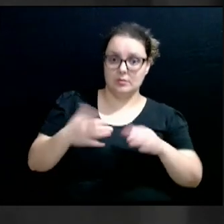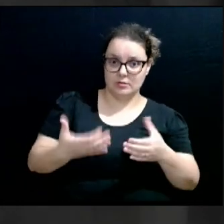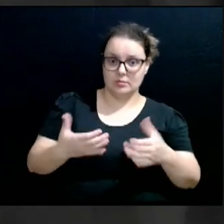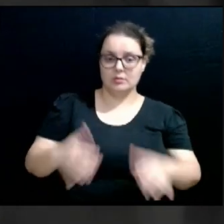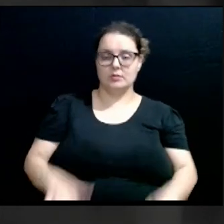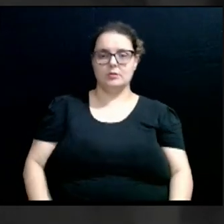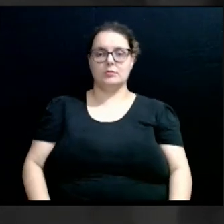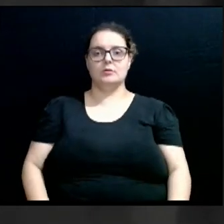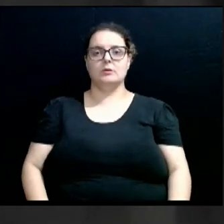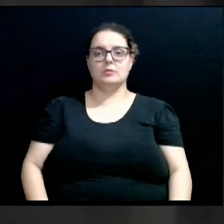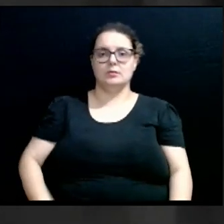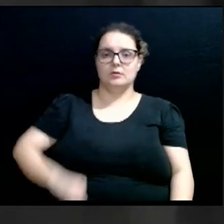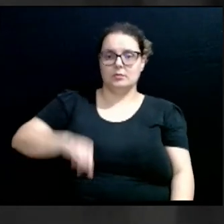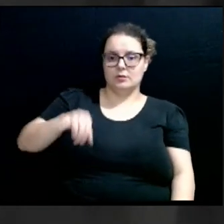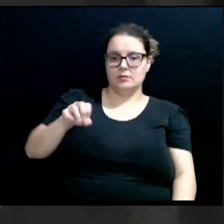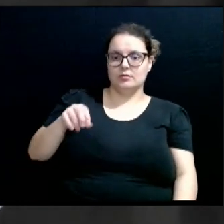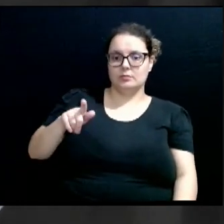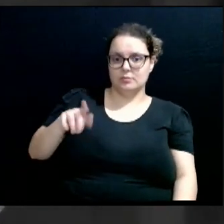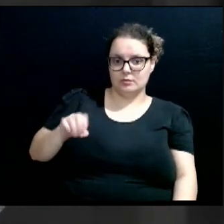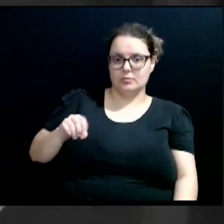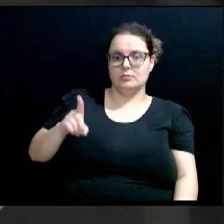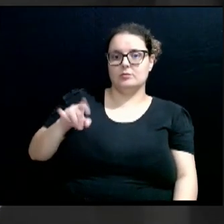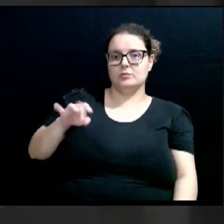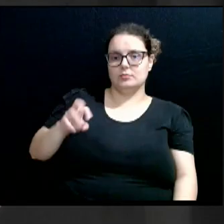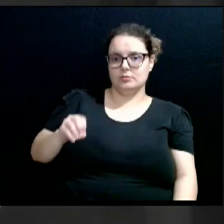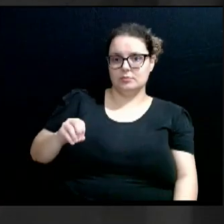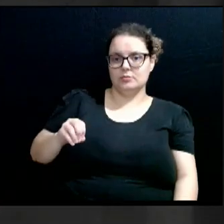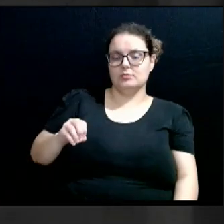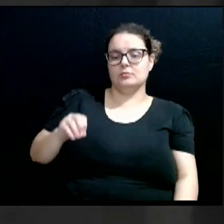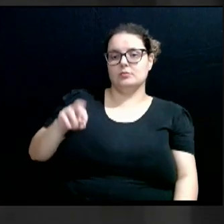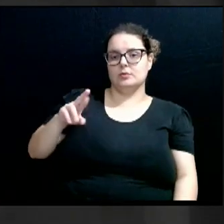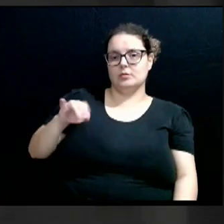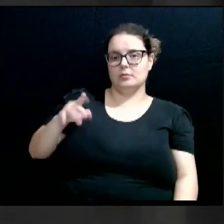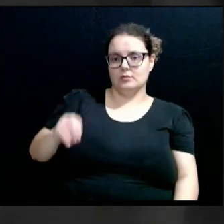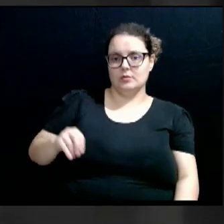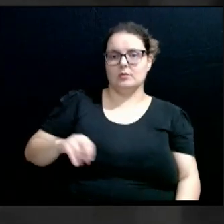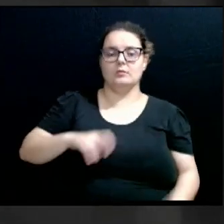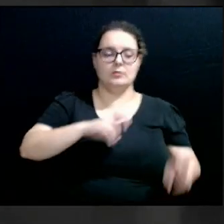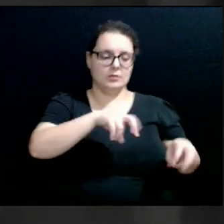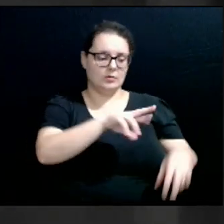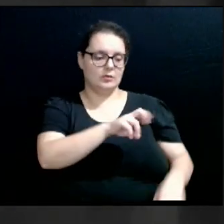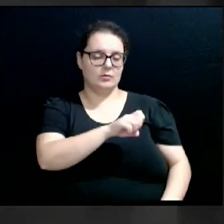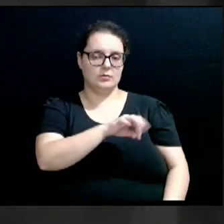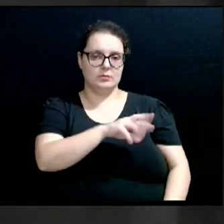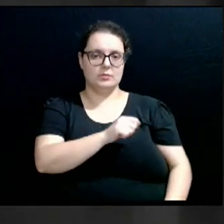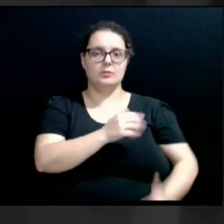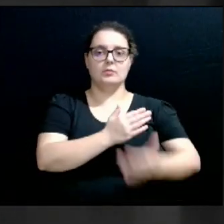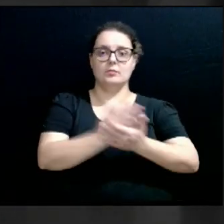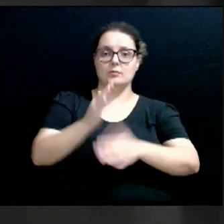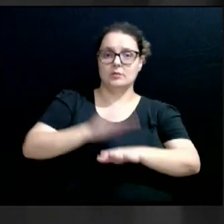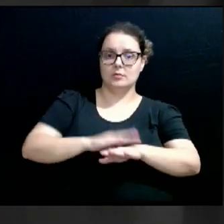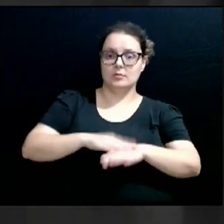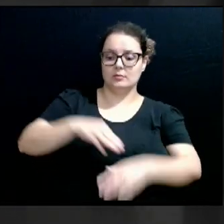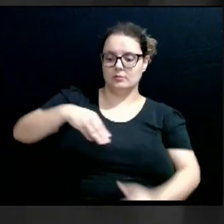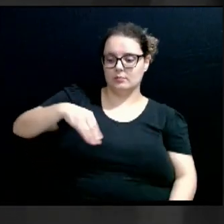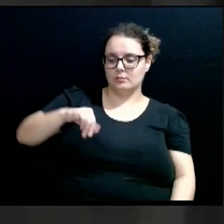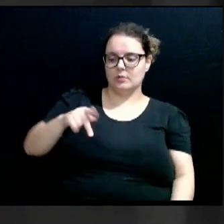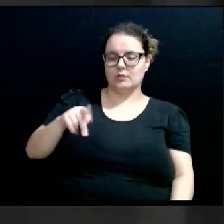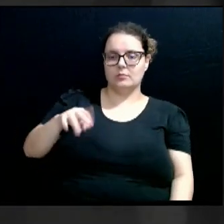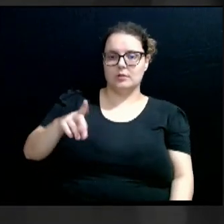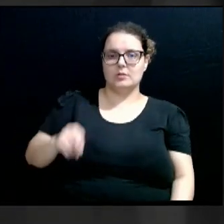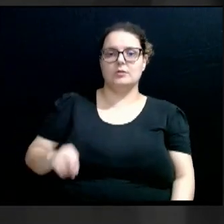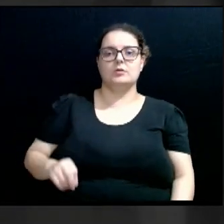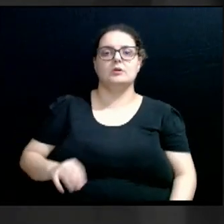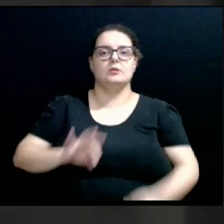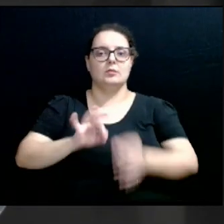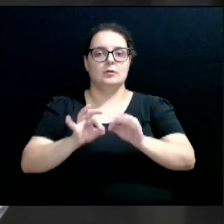Godito Ribeiro, Fazenda Roseira, começou com atividades através do MIPID. Sim. A oficina Minha Coroa é um Torso,